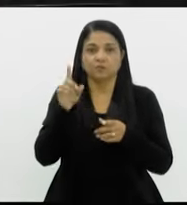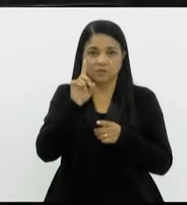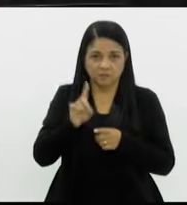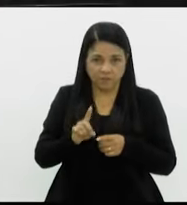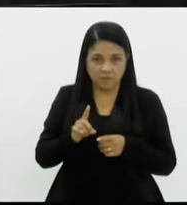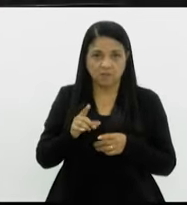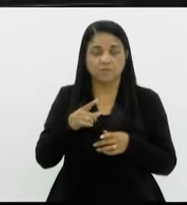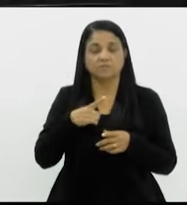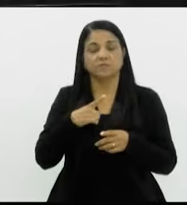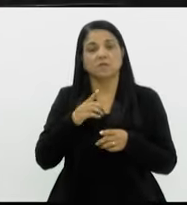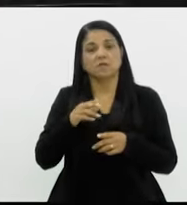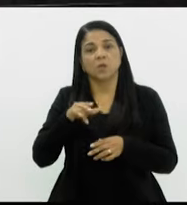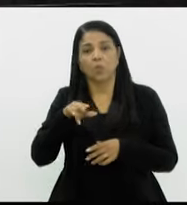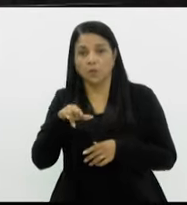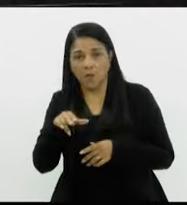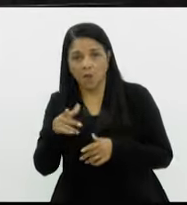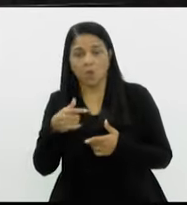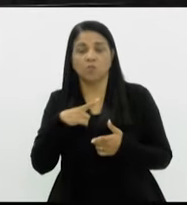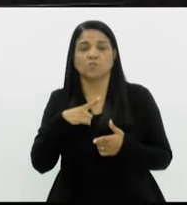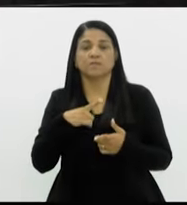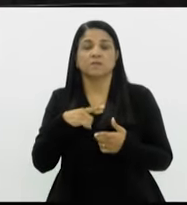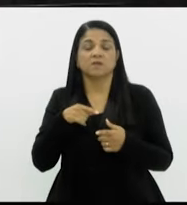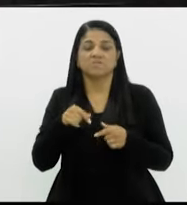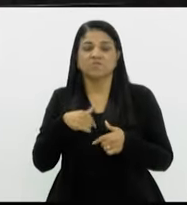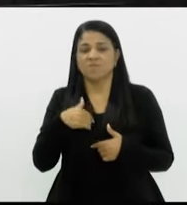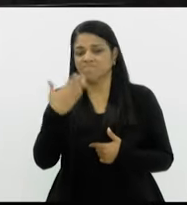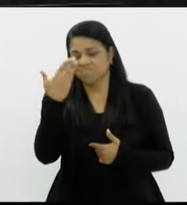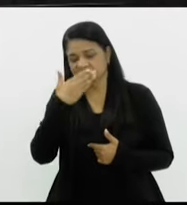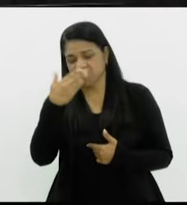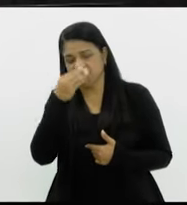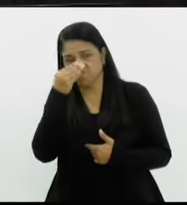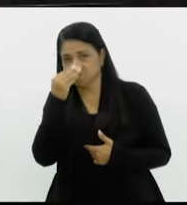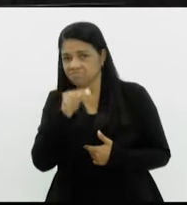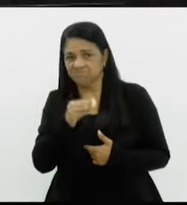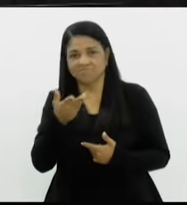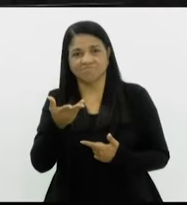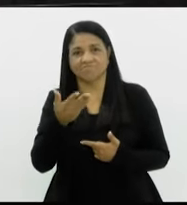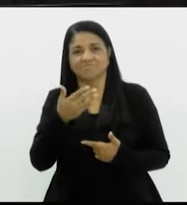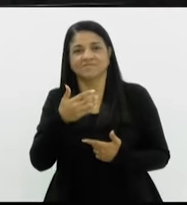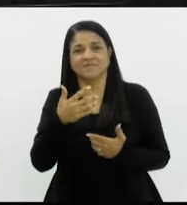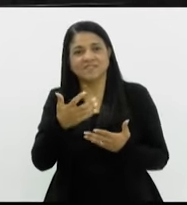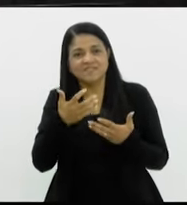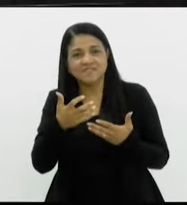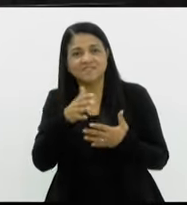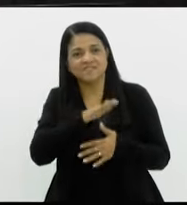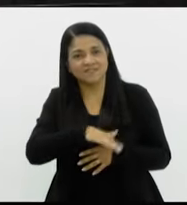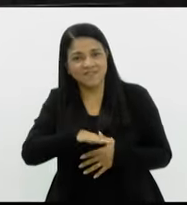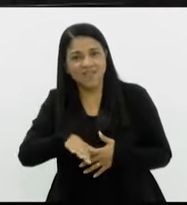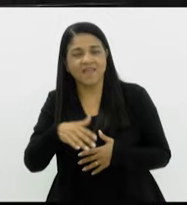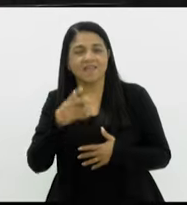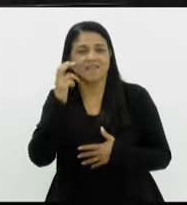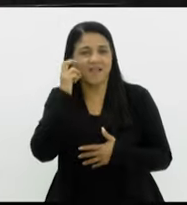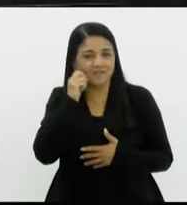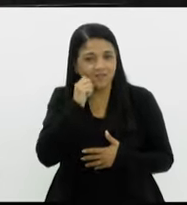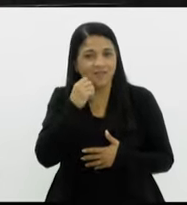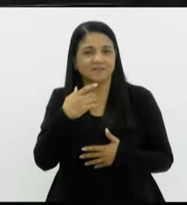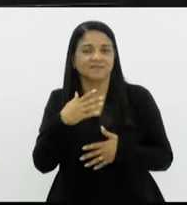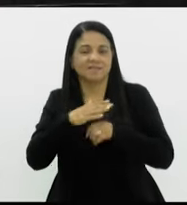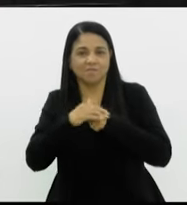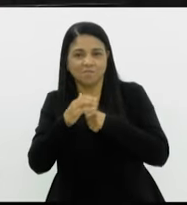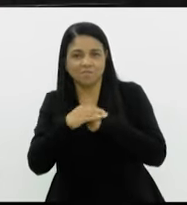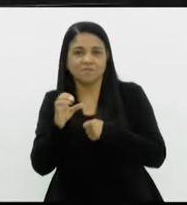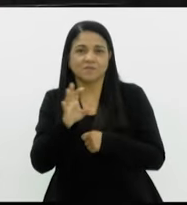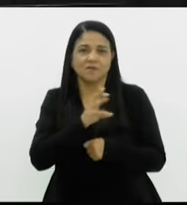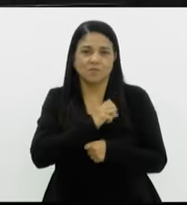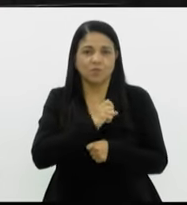possível a gente fingir que essas crianças não estão ali também querendo ser adotadas, querendo ter amor, ter afeto e ter